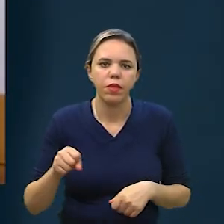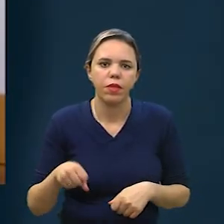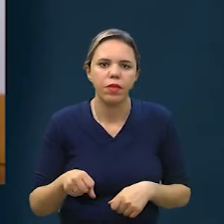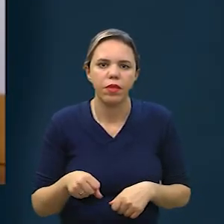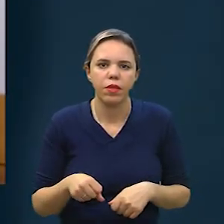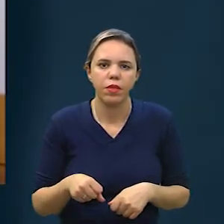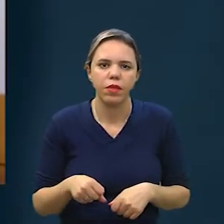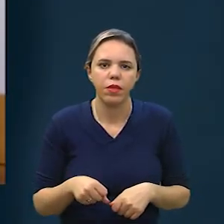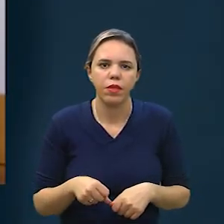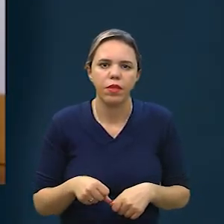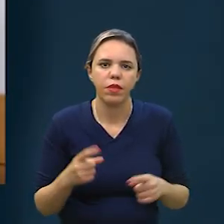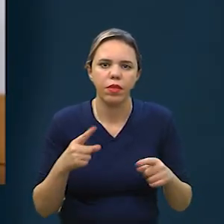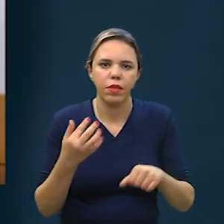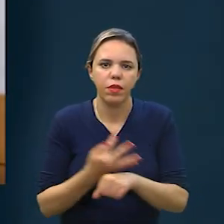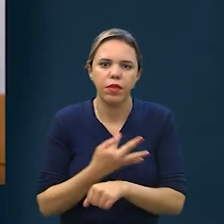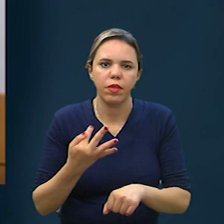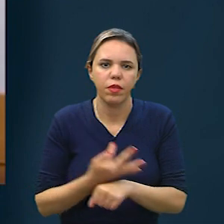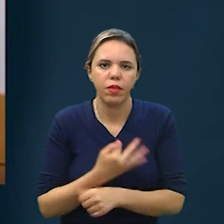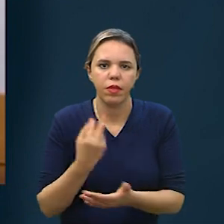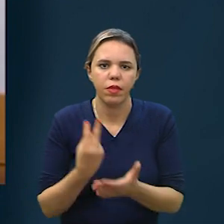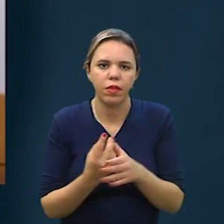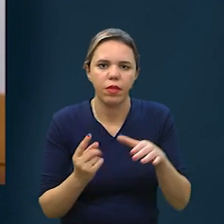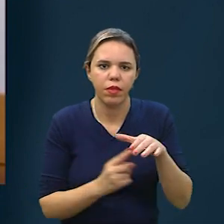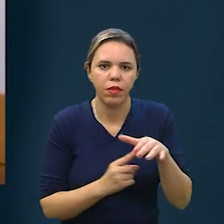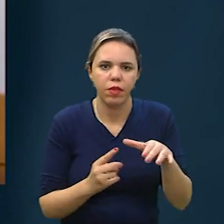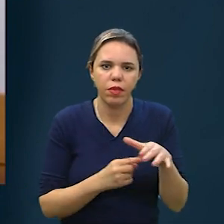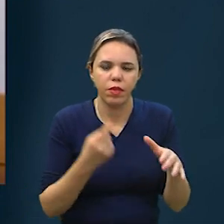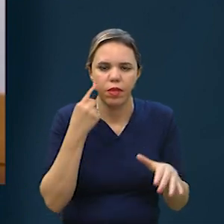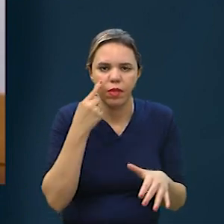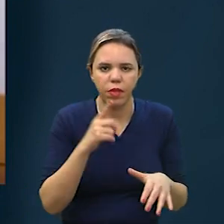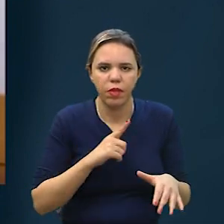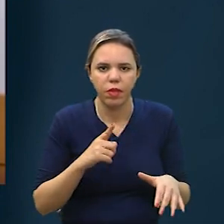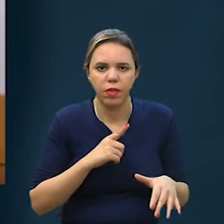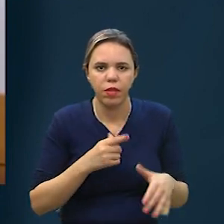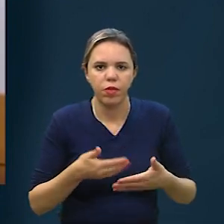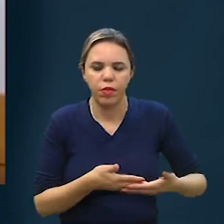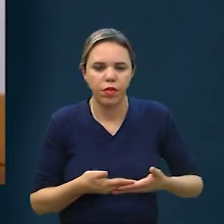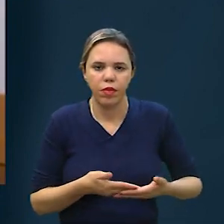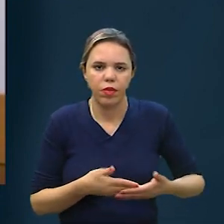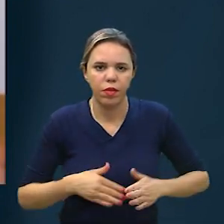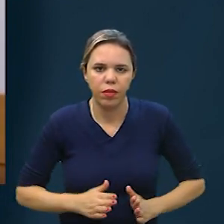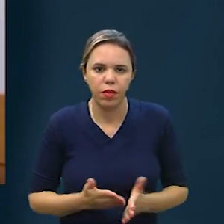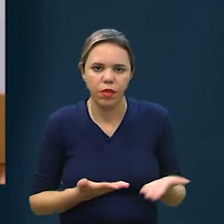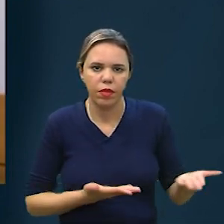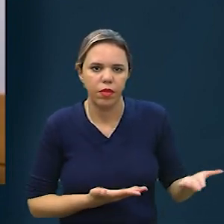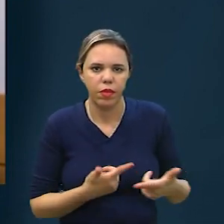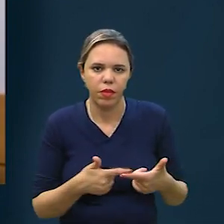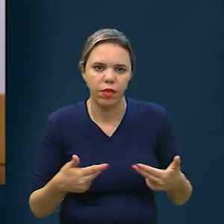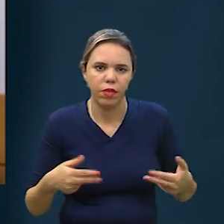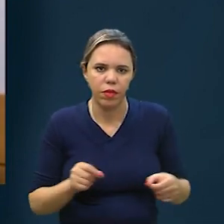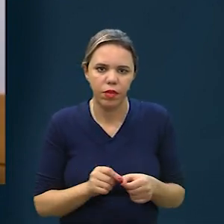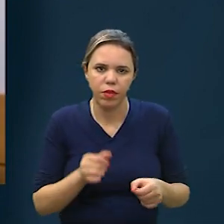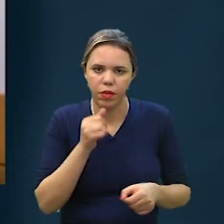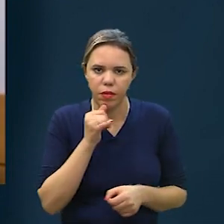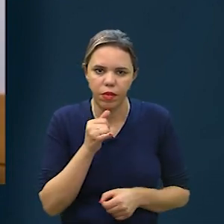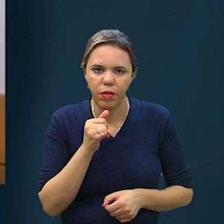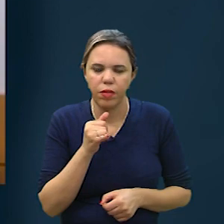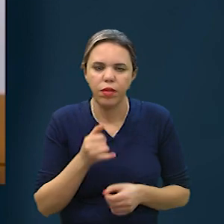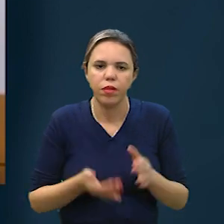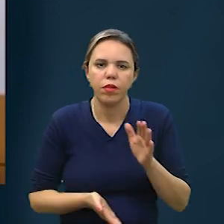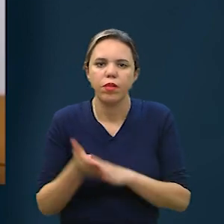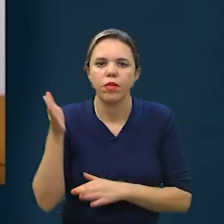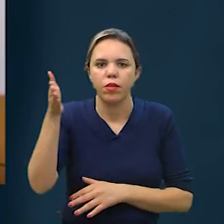é possível por uma dificuldade mesmo da cliente. Tipo, olha, acabei de ter o bebê, ou uma situação